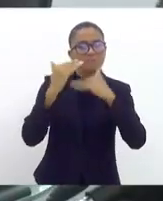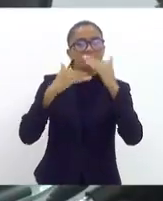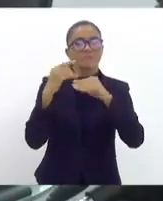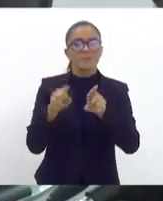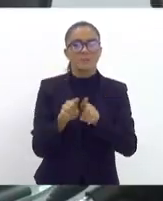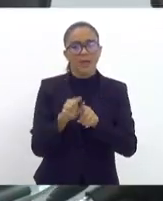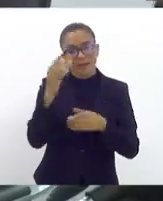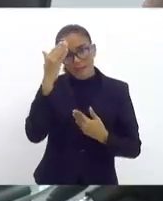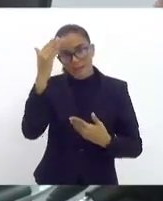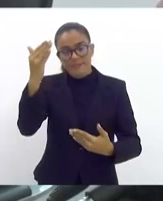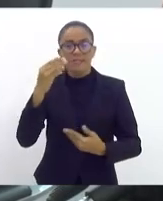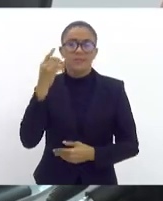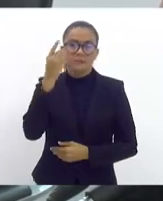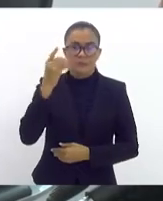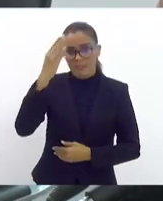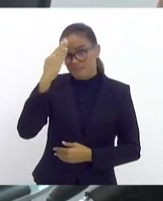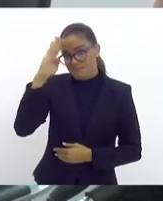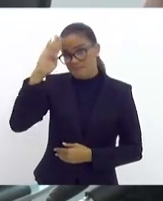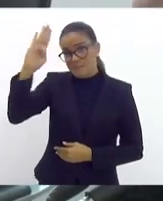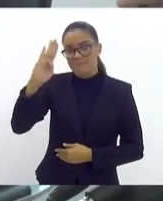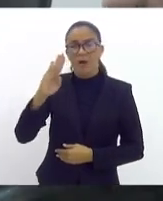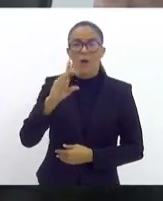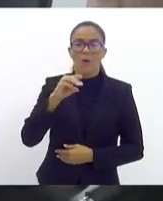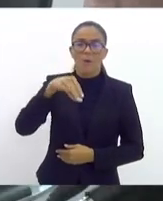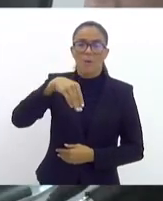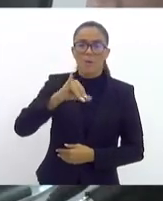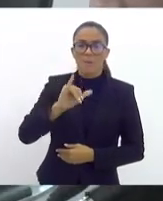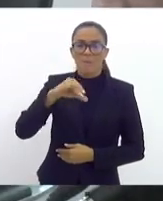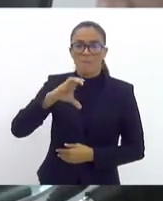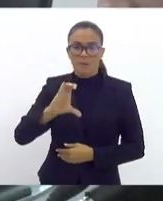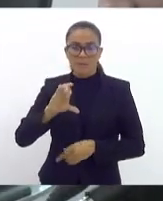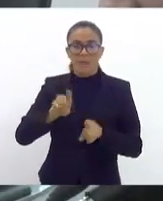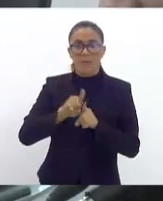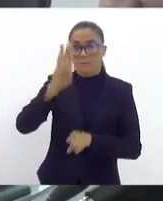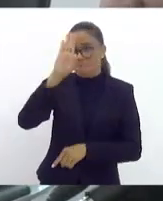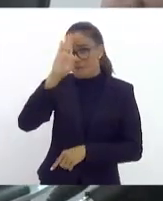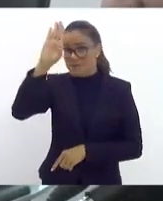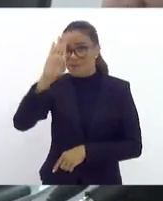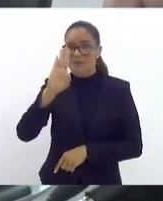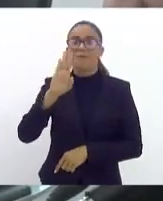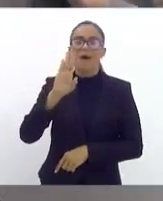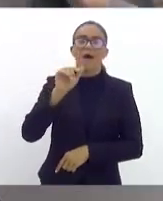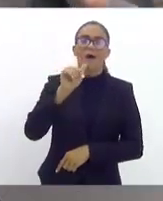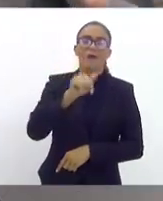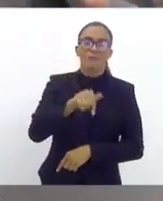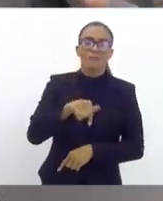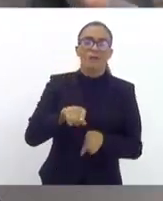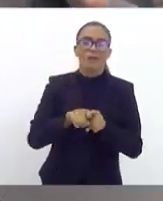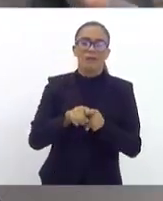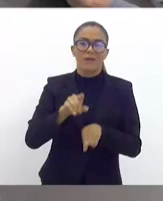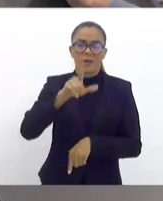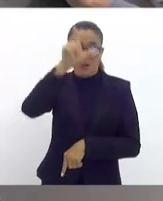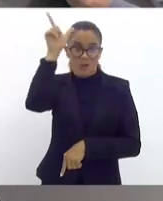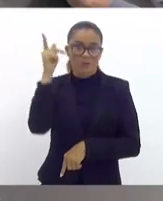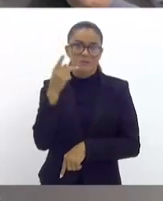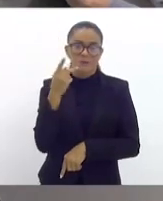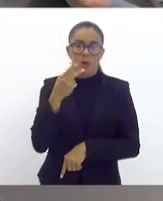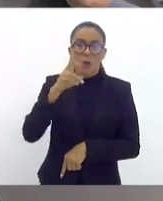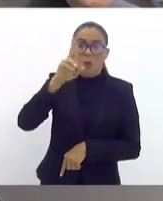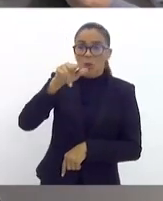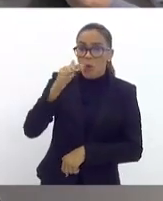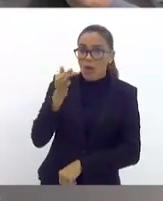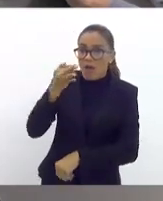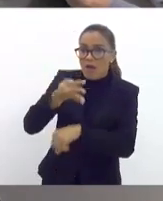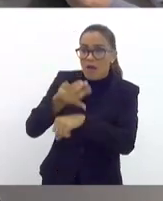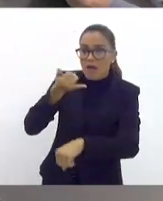também aqui aos de em especial Deputado link e é o Deputado Luiz Paulo que são membros suplentes da comissão mas que não faltaram a